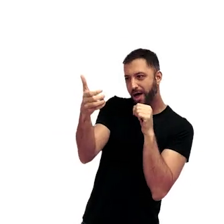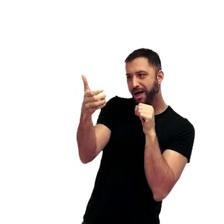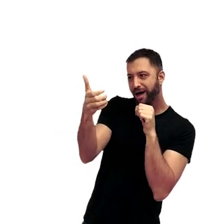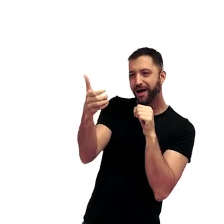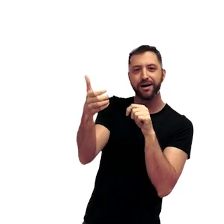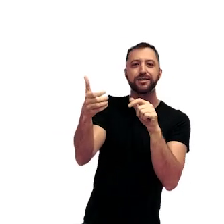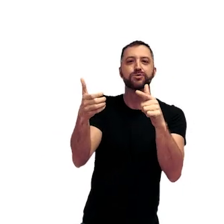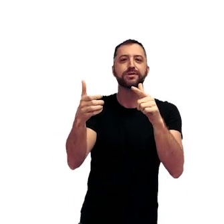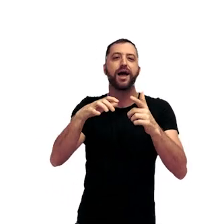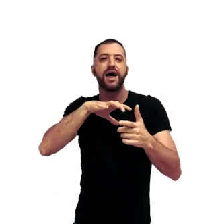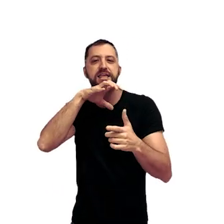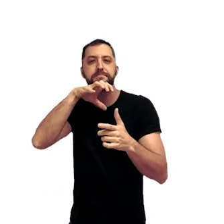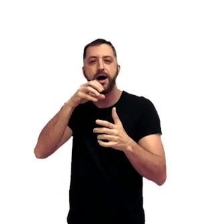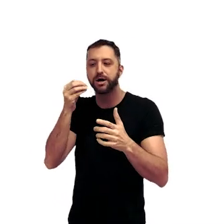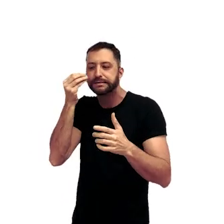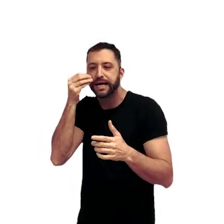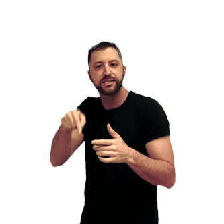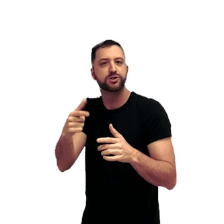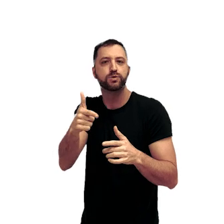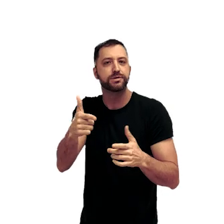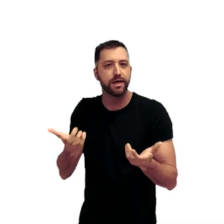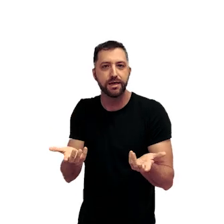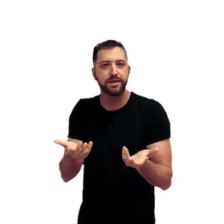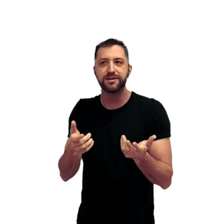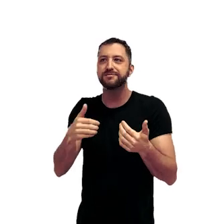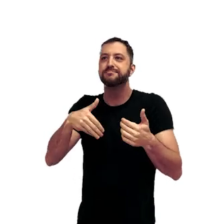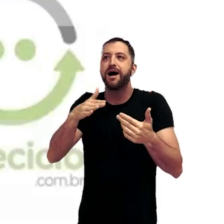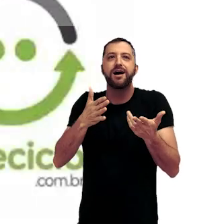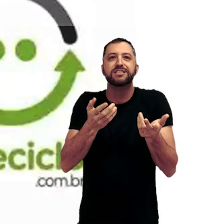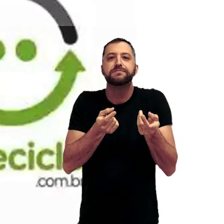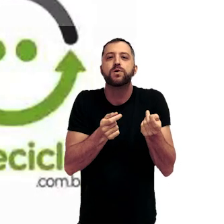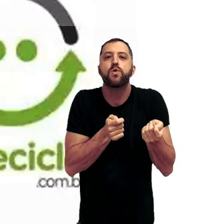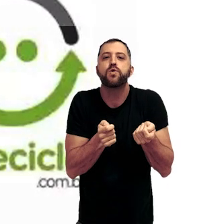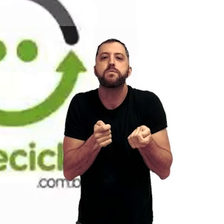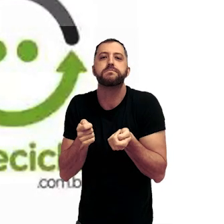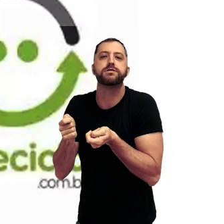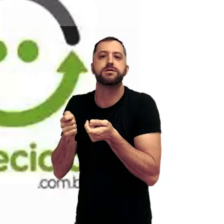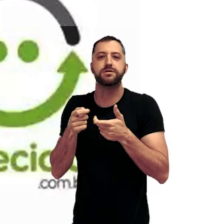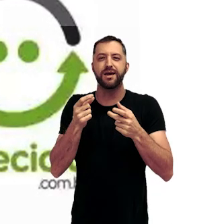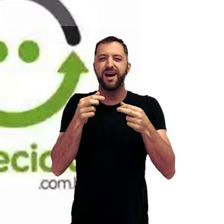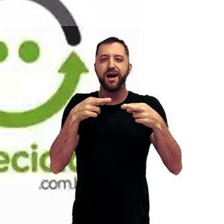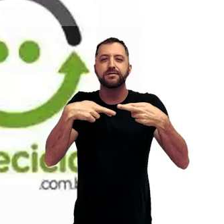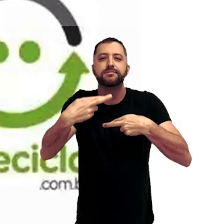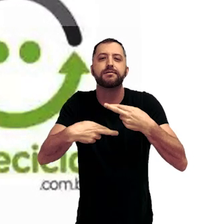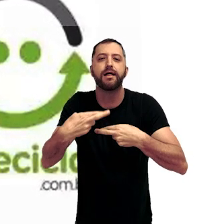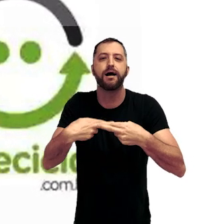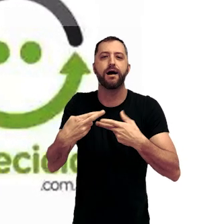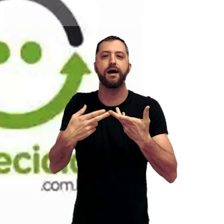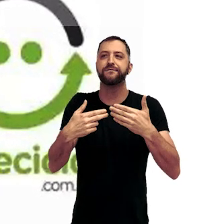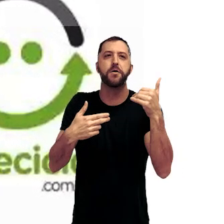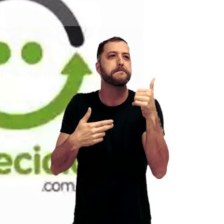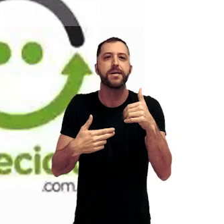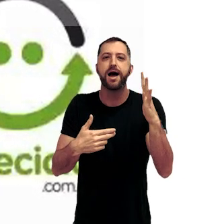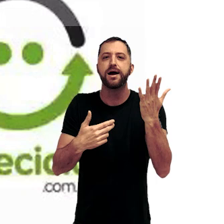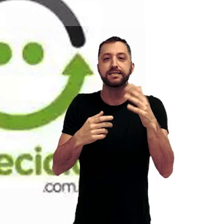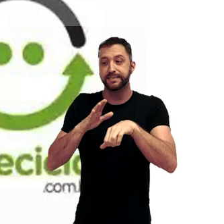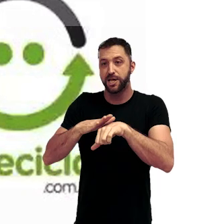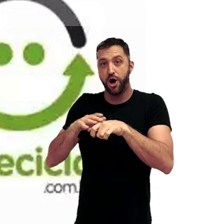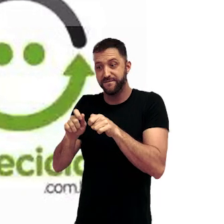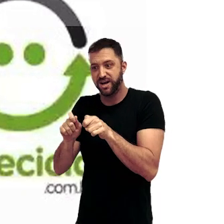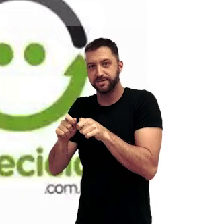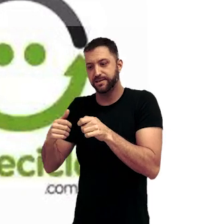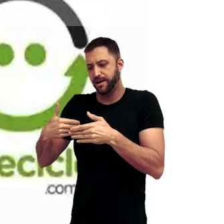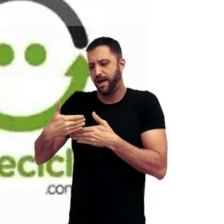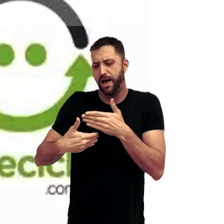de produtos que não foram testados em animais, produtos que têm toda uma economia circular, que